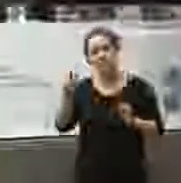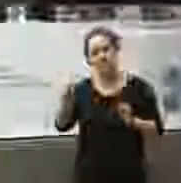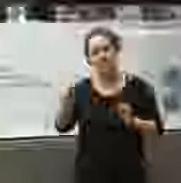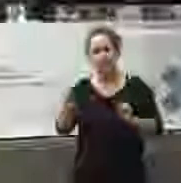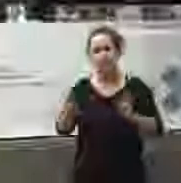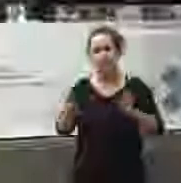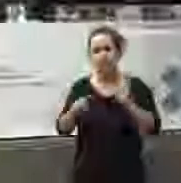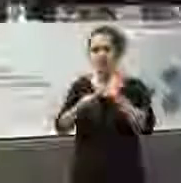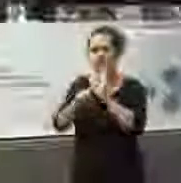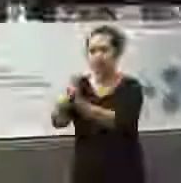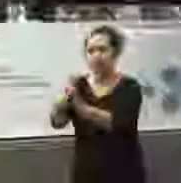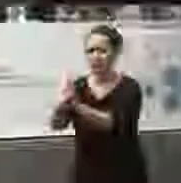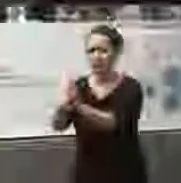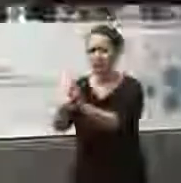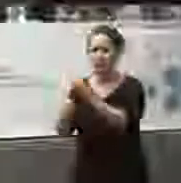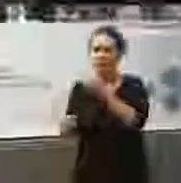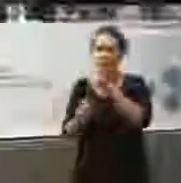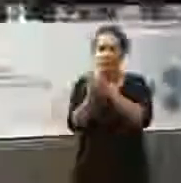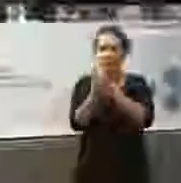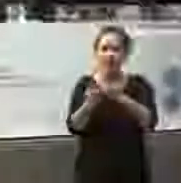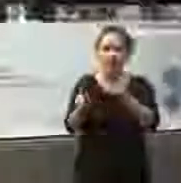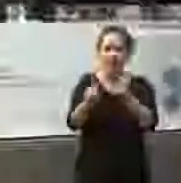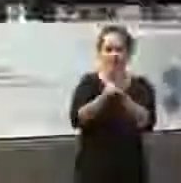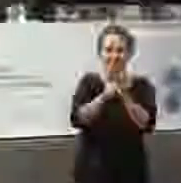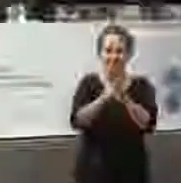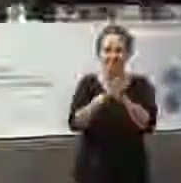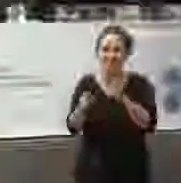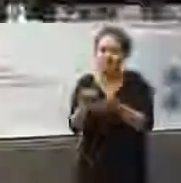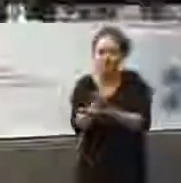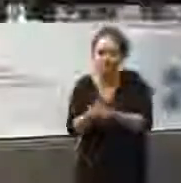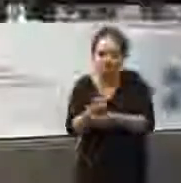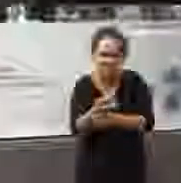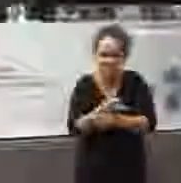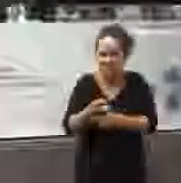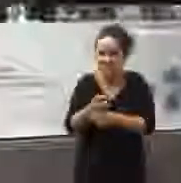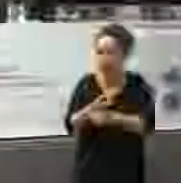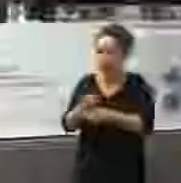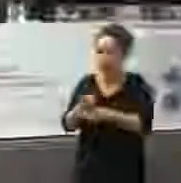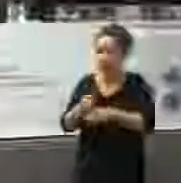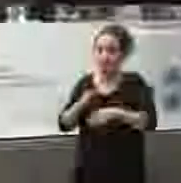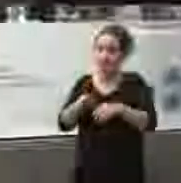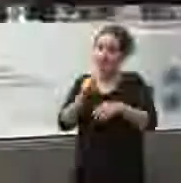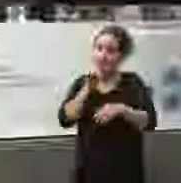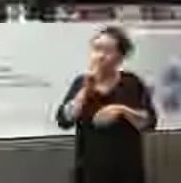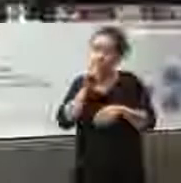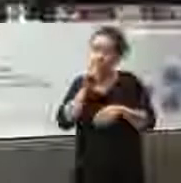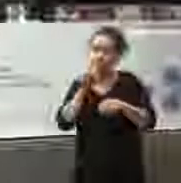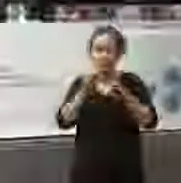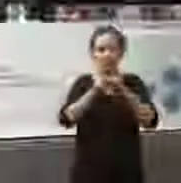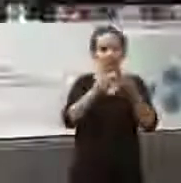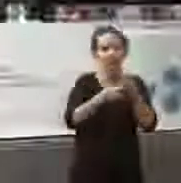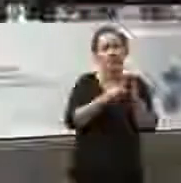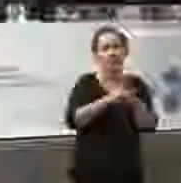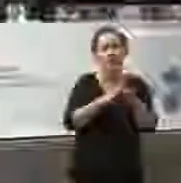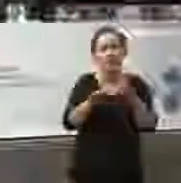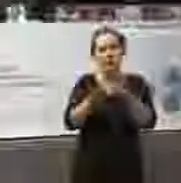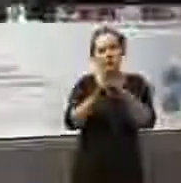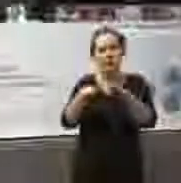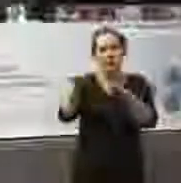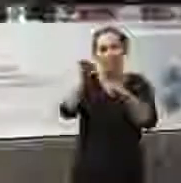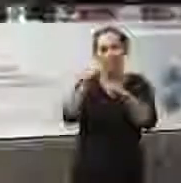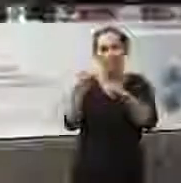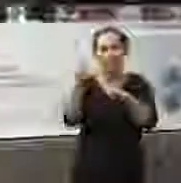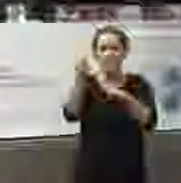cria a sua própria demanda o que isso significa eu aumento o meu gasto eo aumento a minha oferta mas eu não